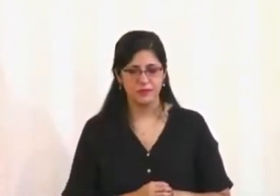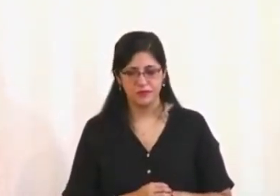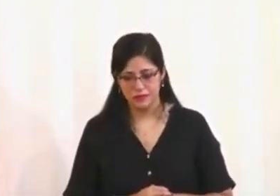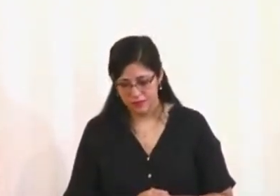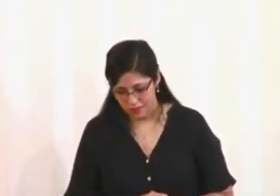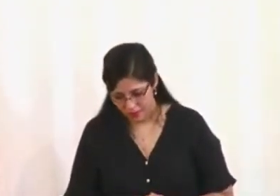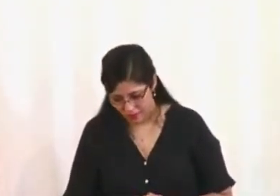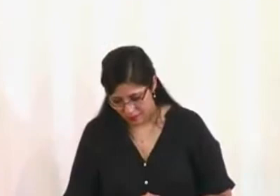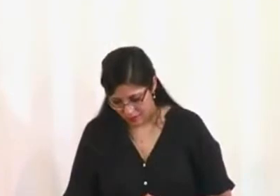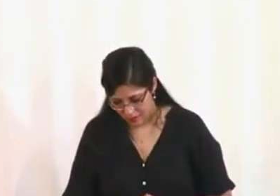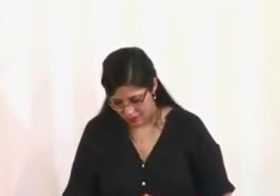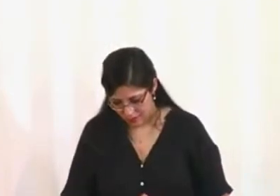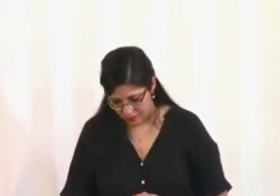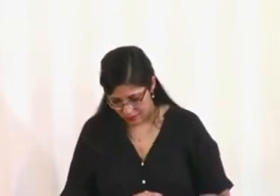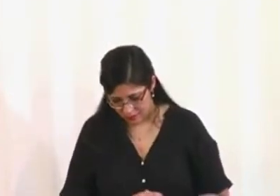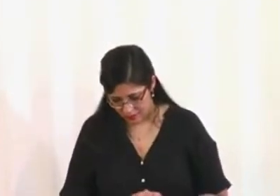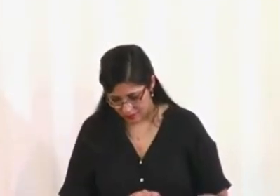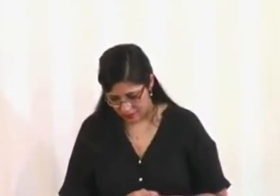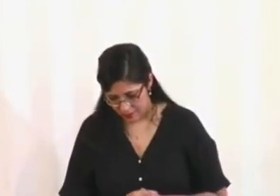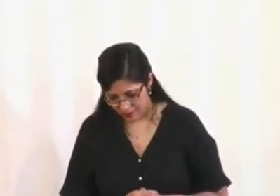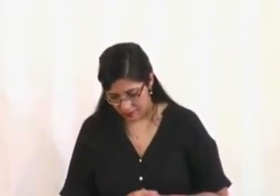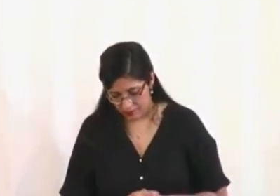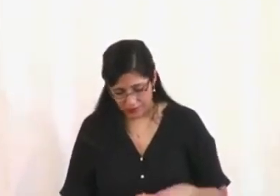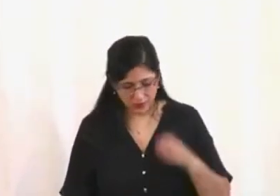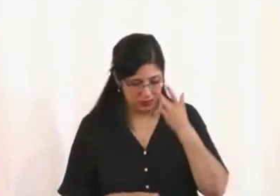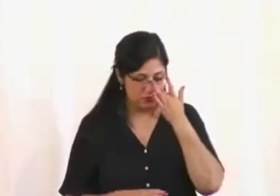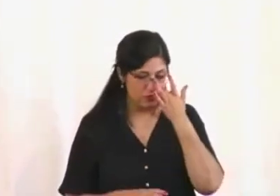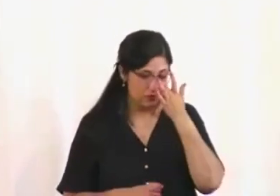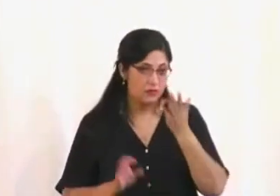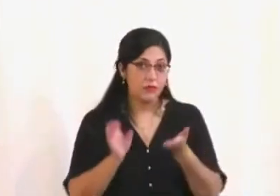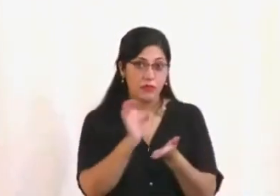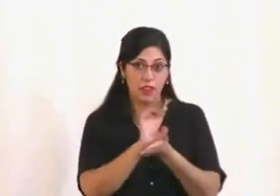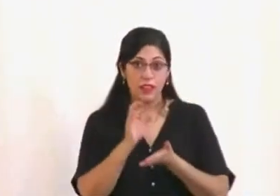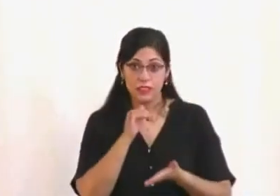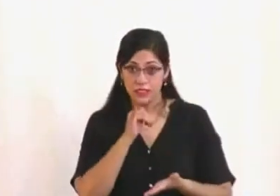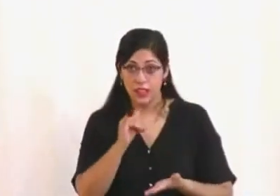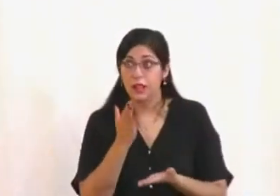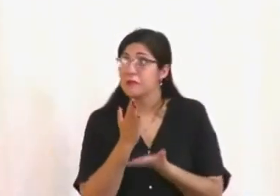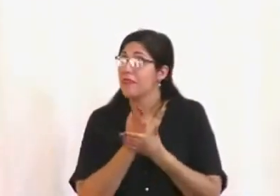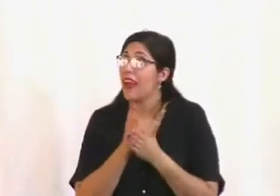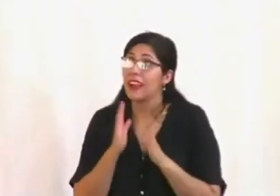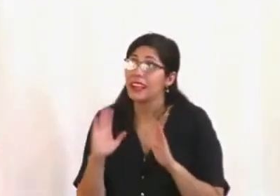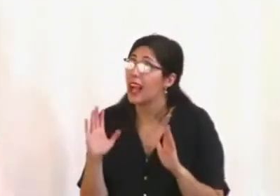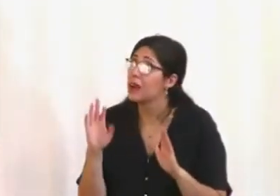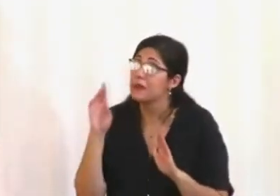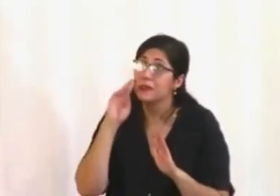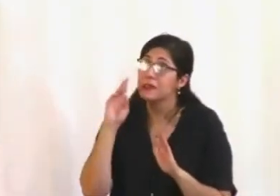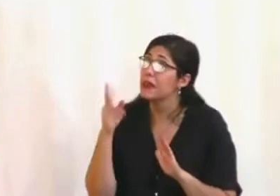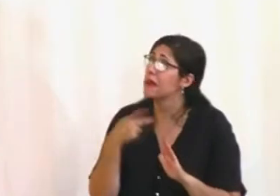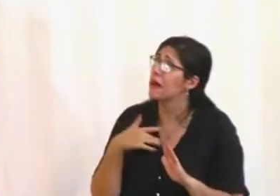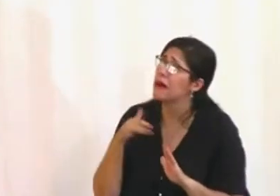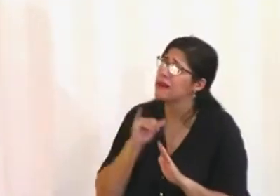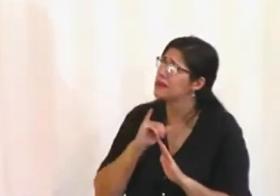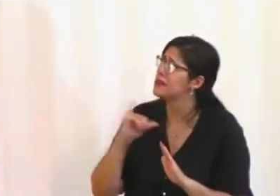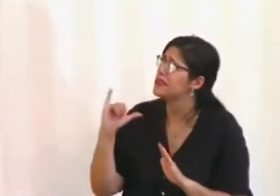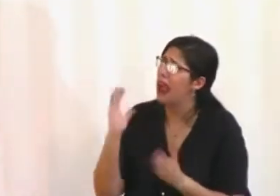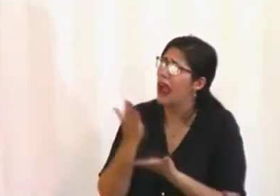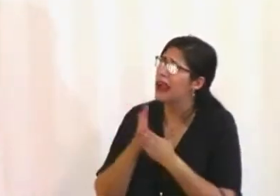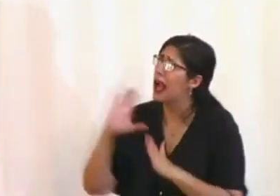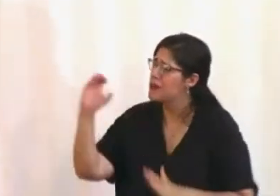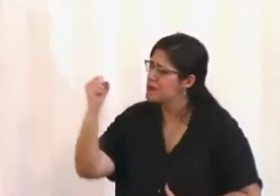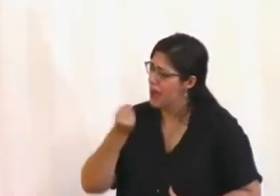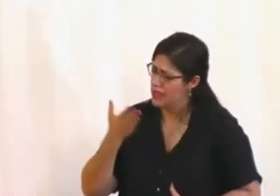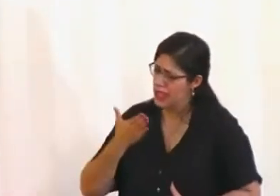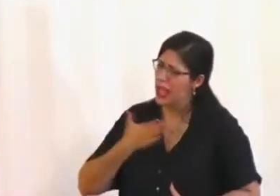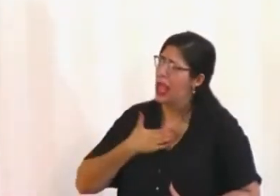no versículo 4, ele fala, basta. Toma agora, ó Senhor, a minha alma, pois eu não sou melhor do que os